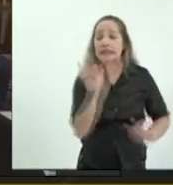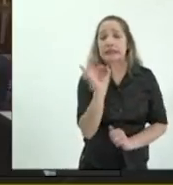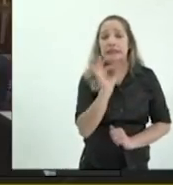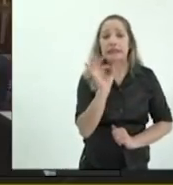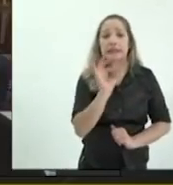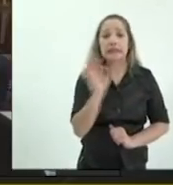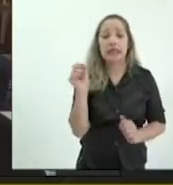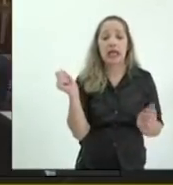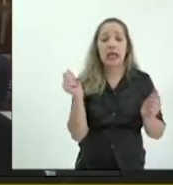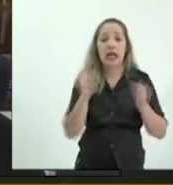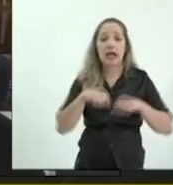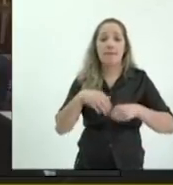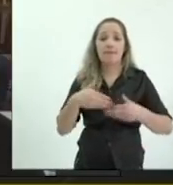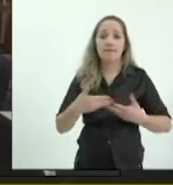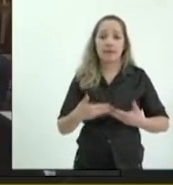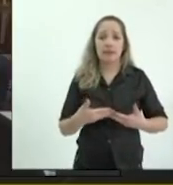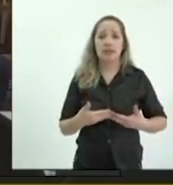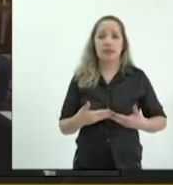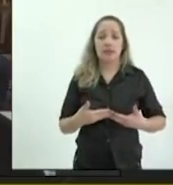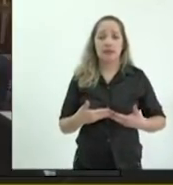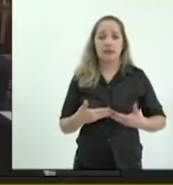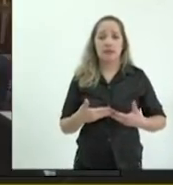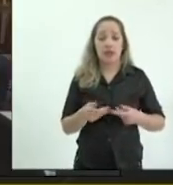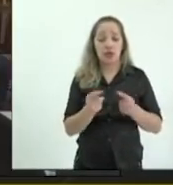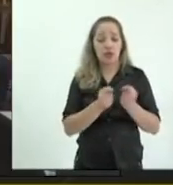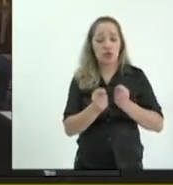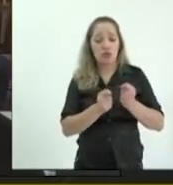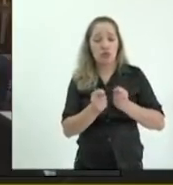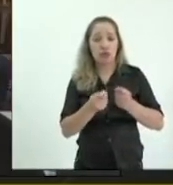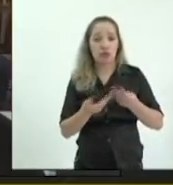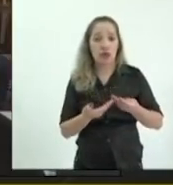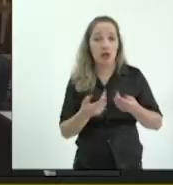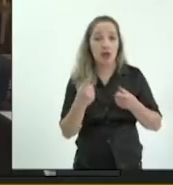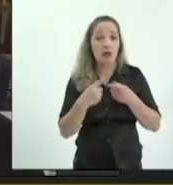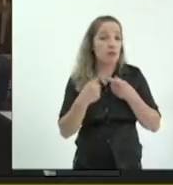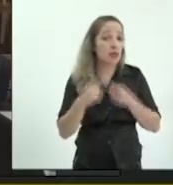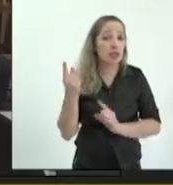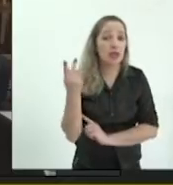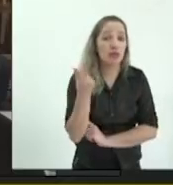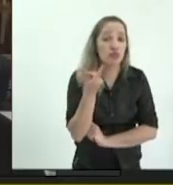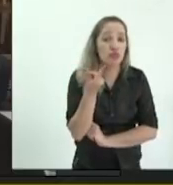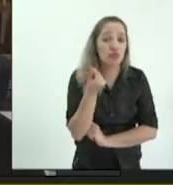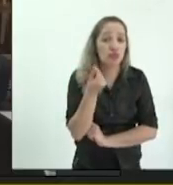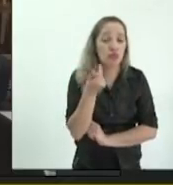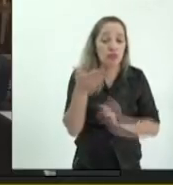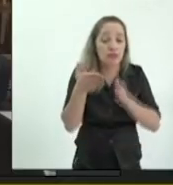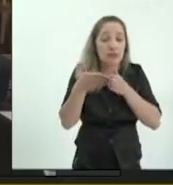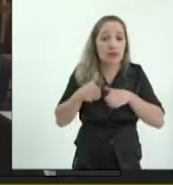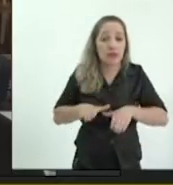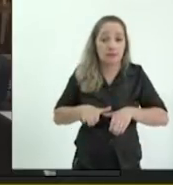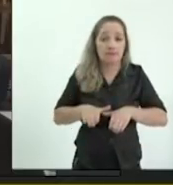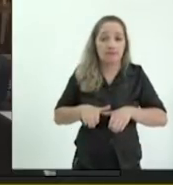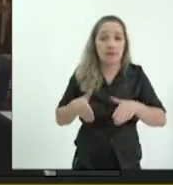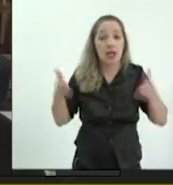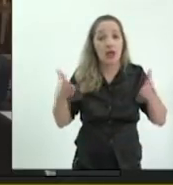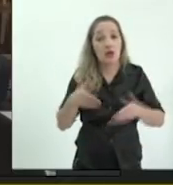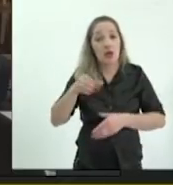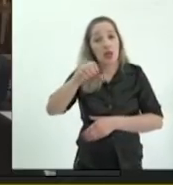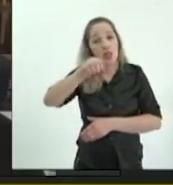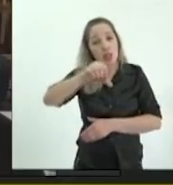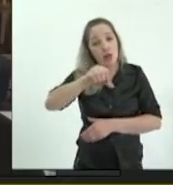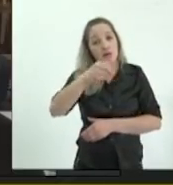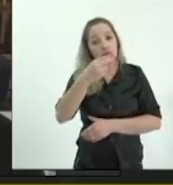de grandeza e os custos das companhias aéreas não caem, muito pelo contrário. Agora, a 925, eu acho que ela foi positiva também